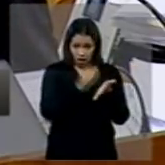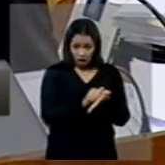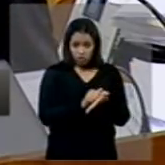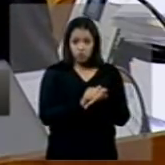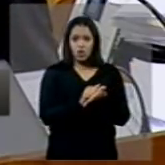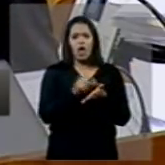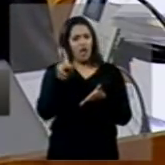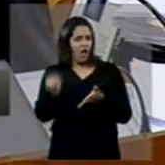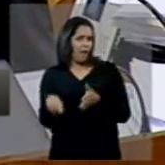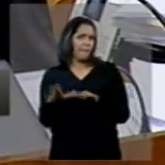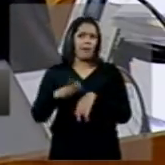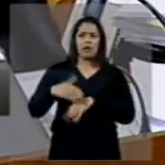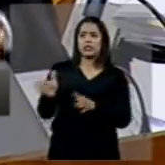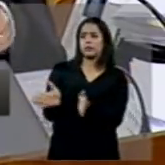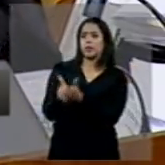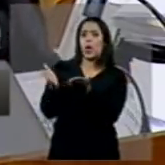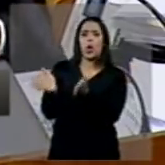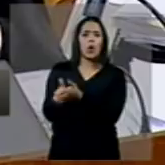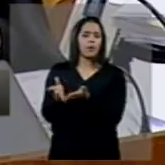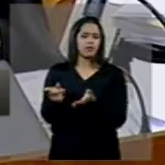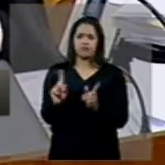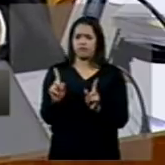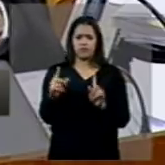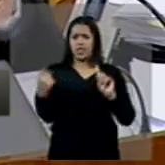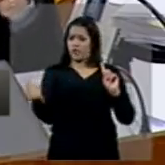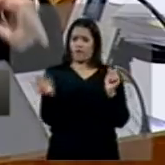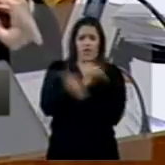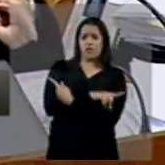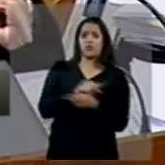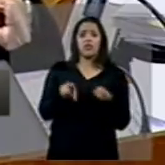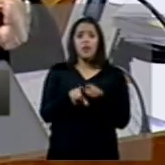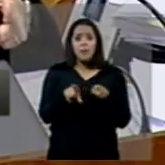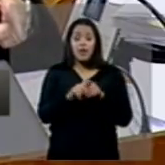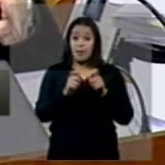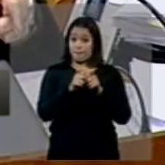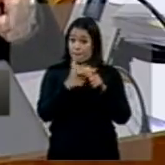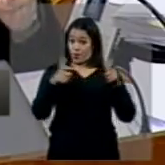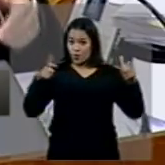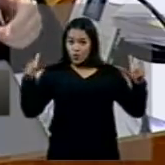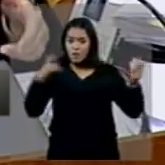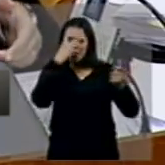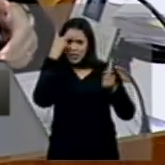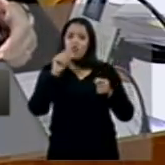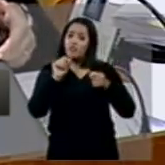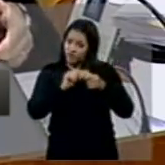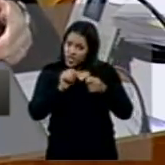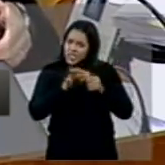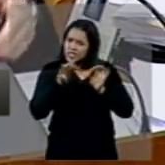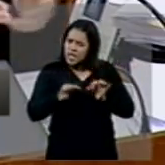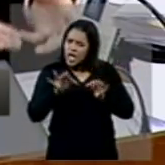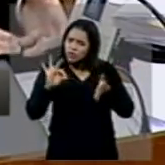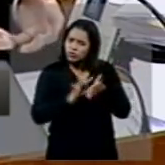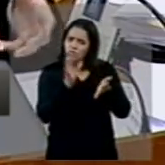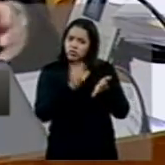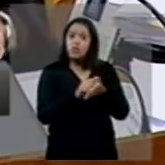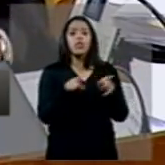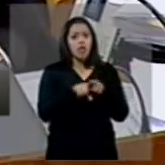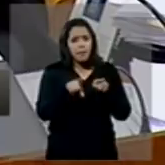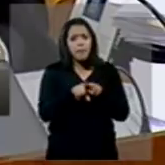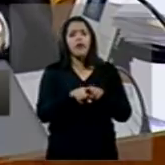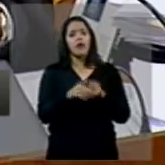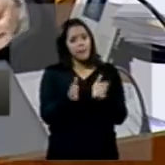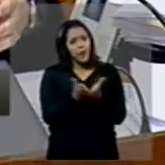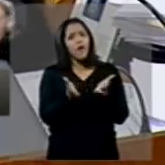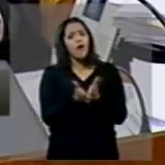mais pobres, eleitores mais pobres. O inverso é verdadeiro, a grande maioria dos que se recadastrou é uma maioria também de